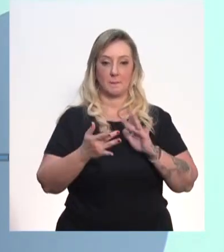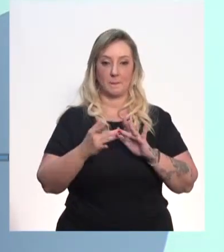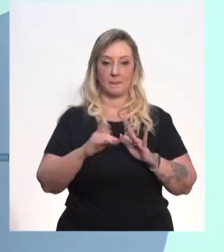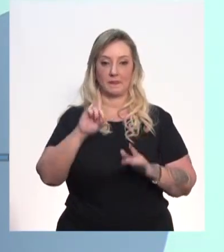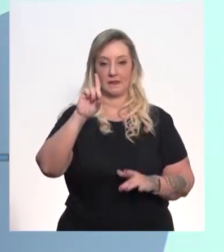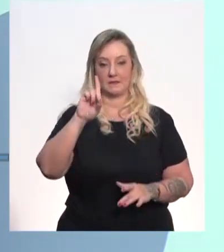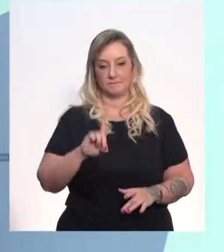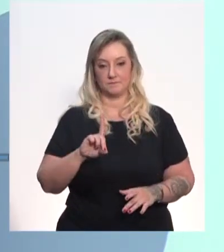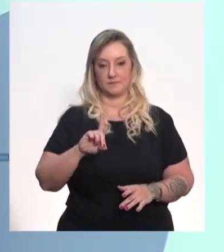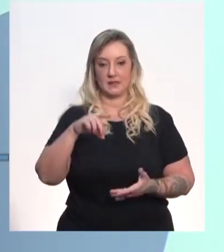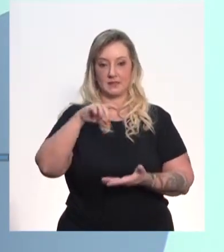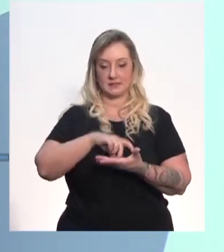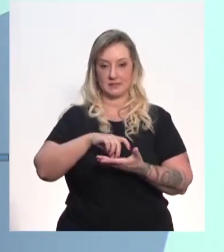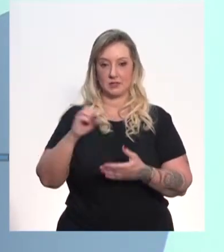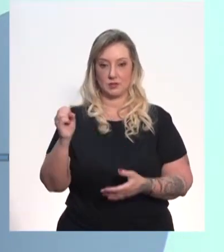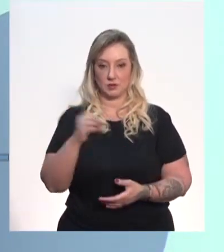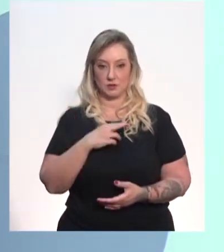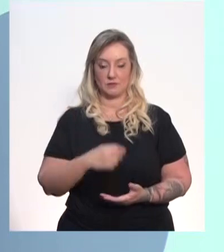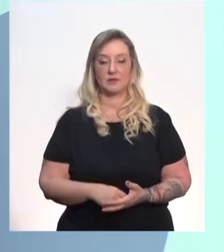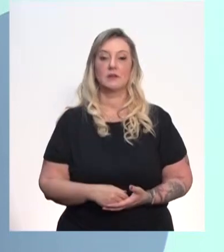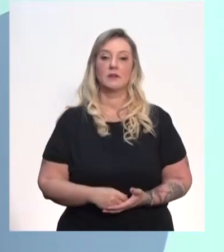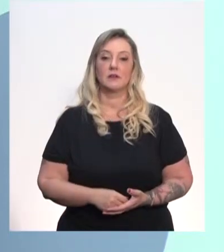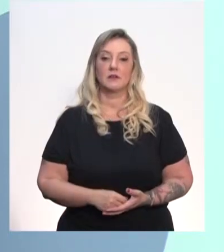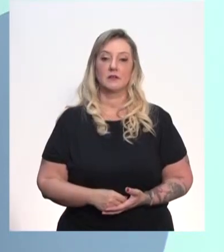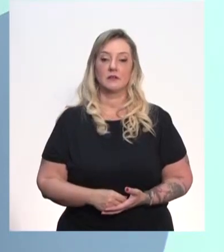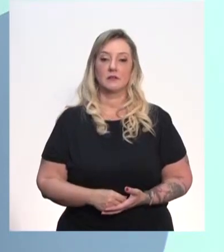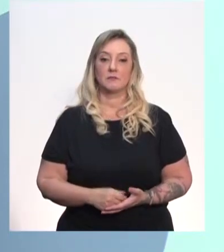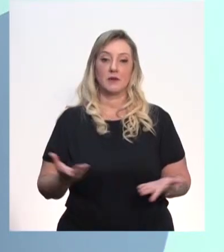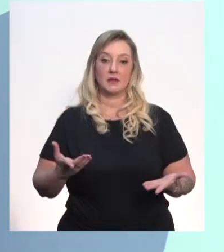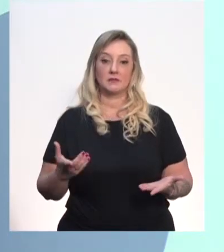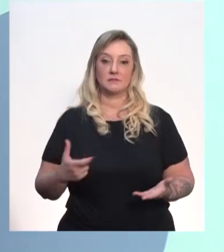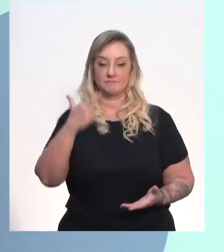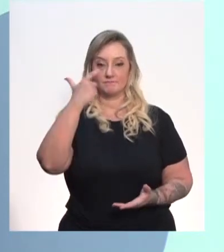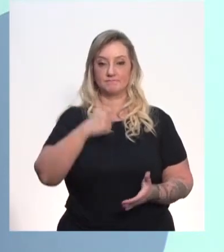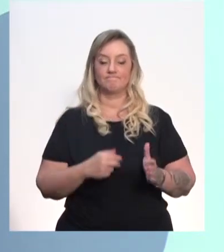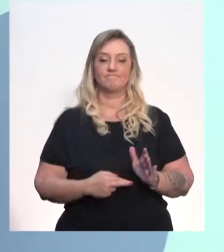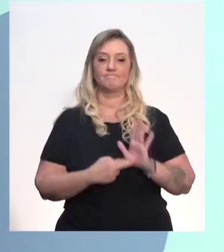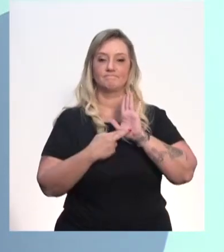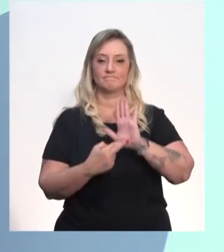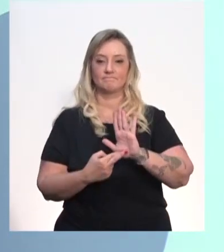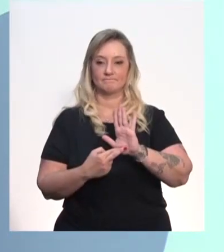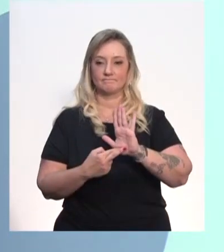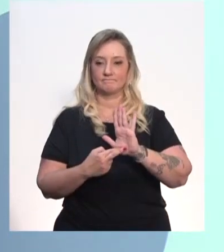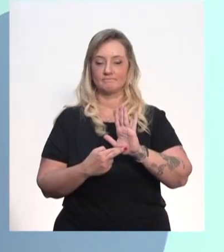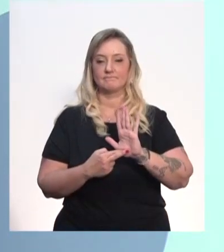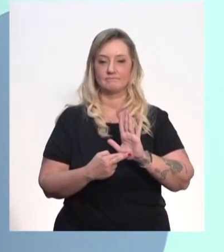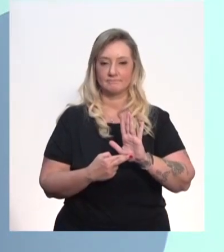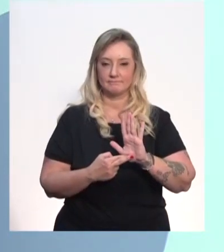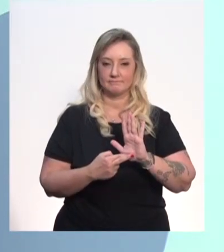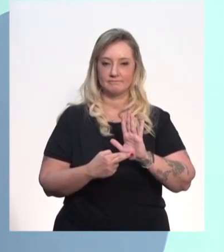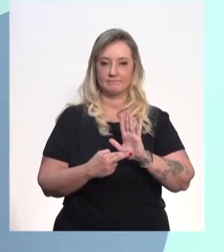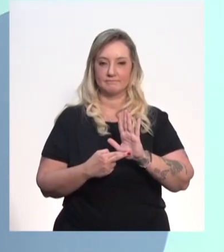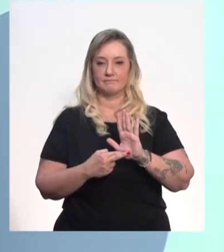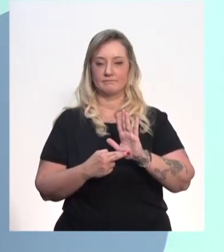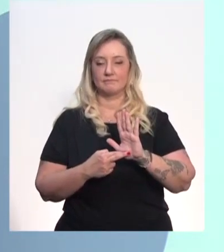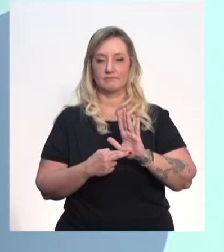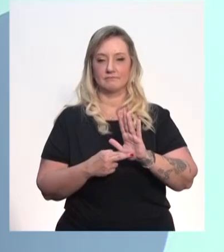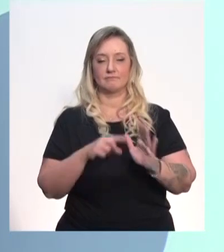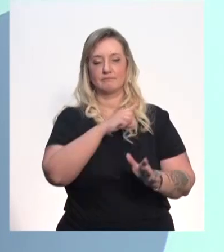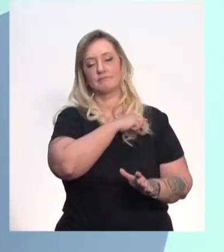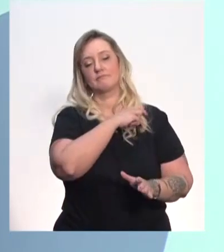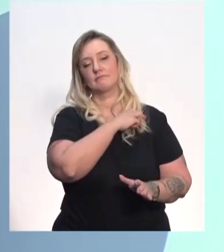organizar outras competências e habilidades, mas a ideia é que vocês tenham esse documento em mãos, que vocês se apropriem